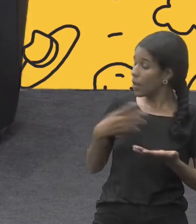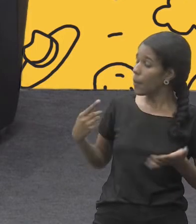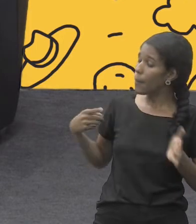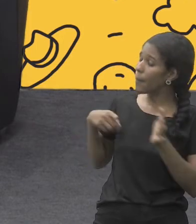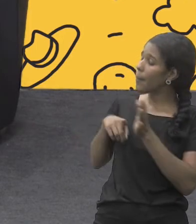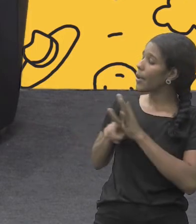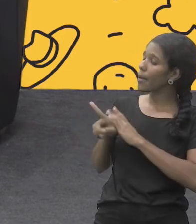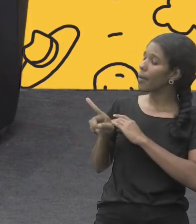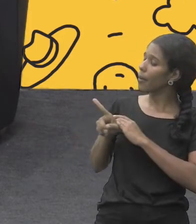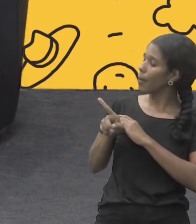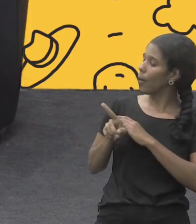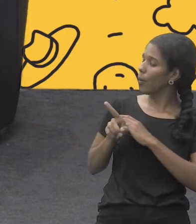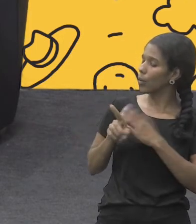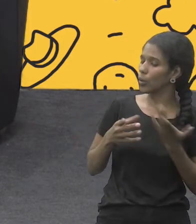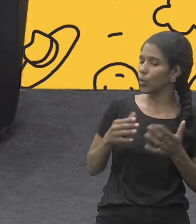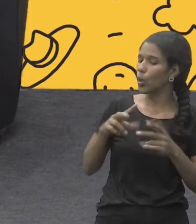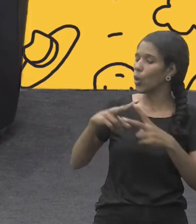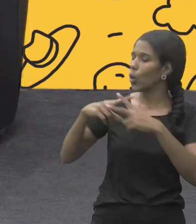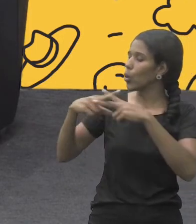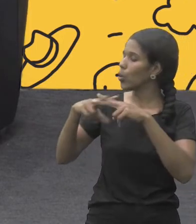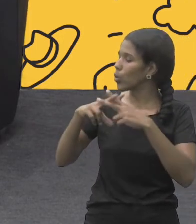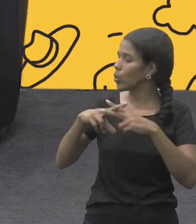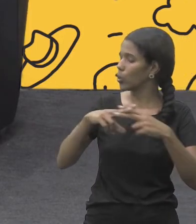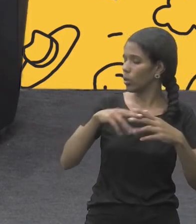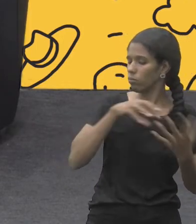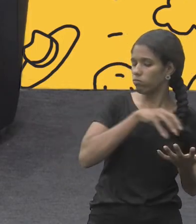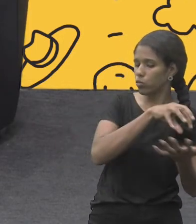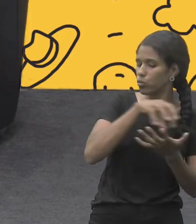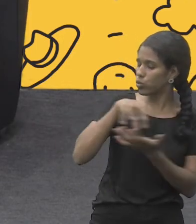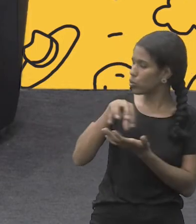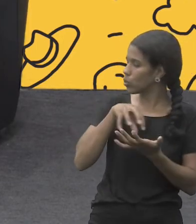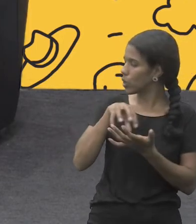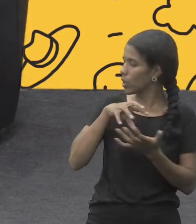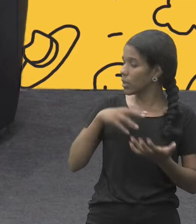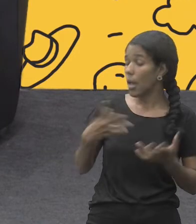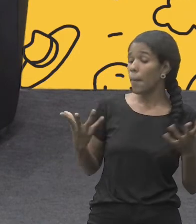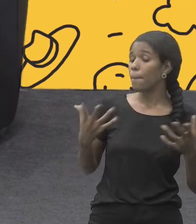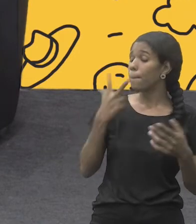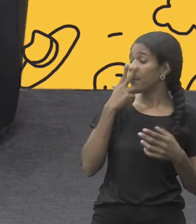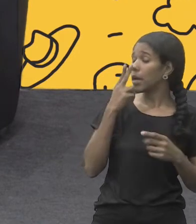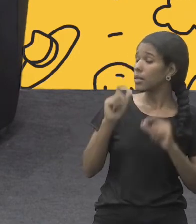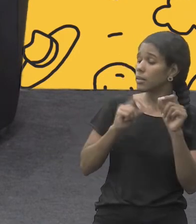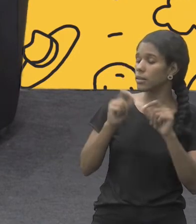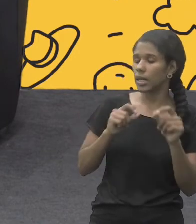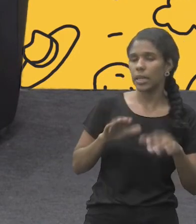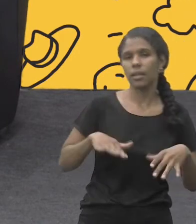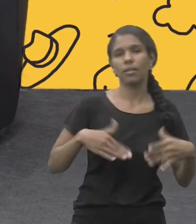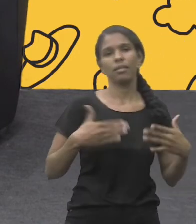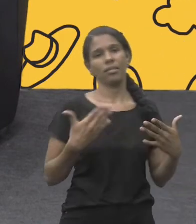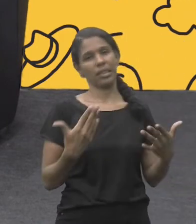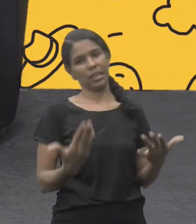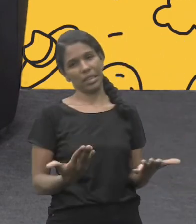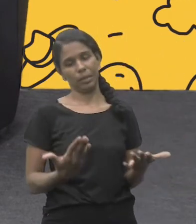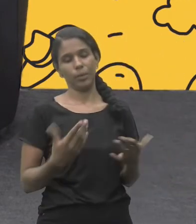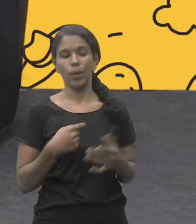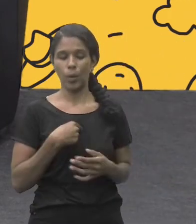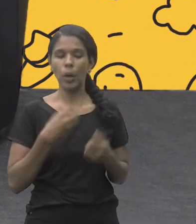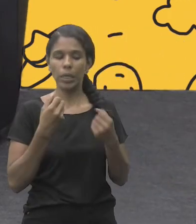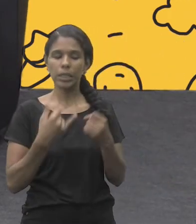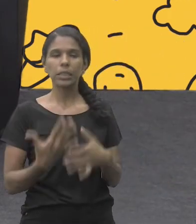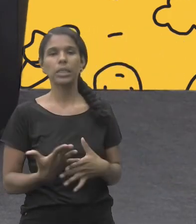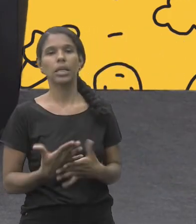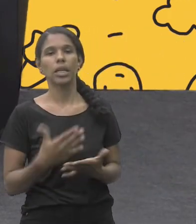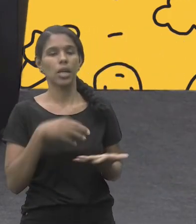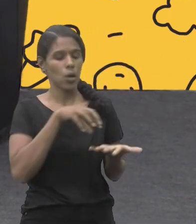o jiu-jitsu ele é para você ganhar, para você jogar, né? Para você participar de uma partida de xadrez. O que, que você tem que